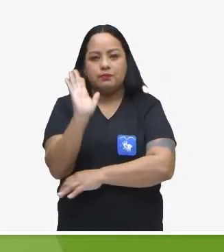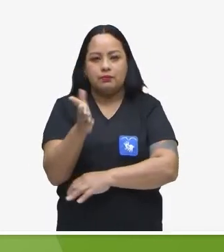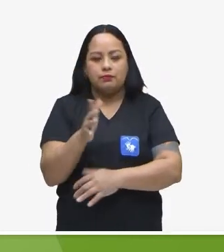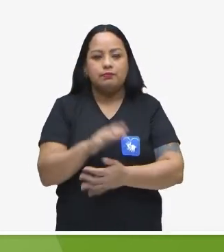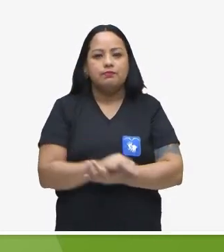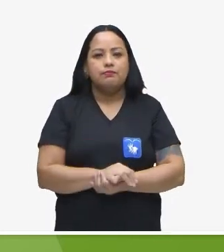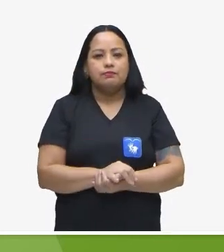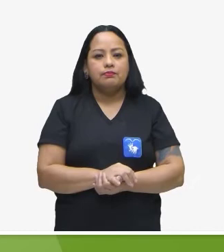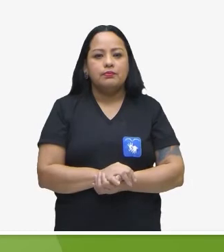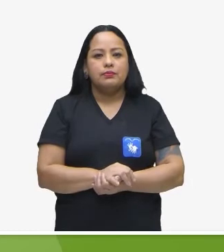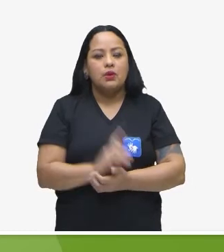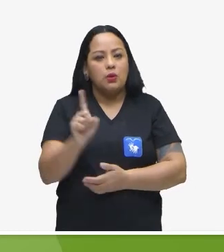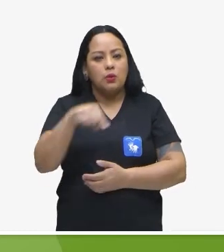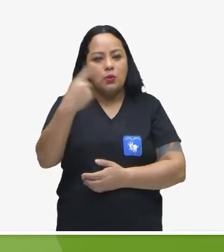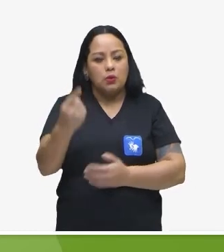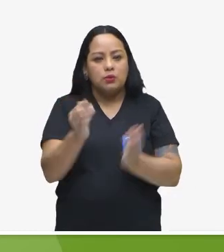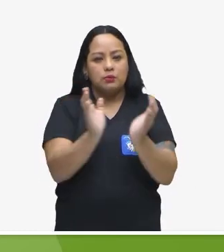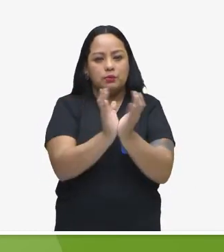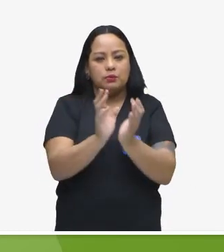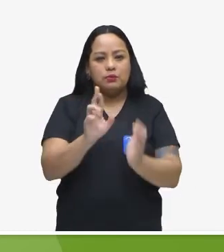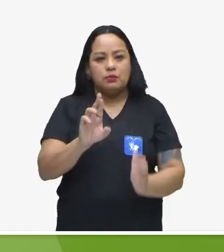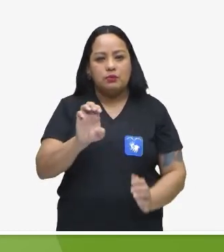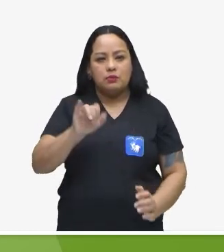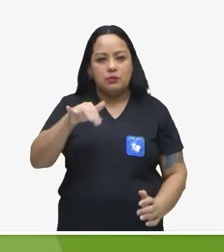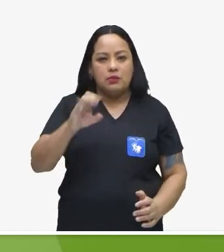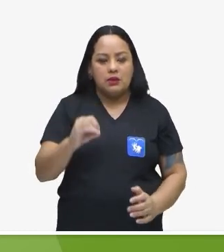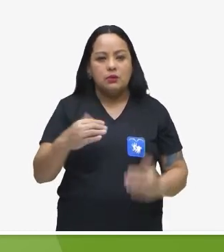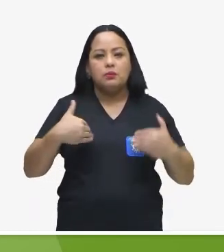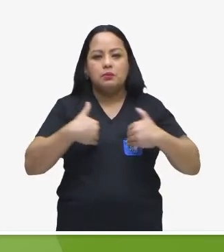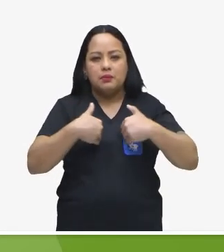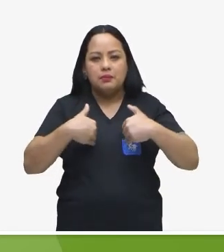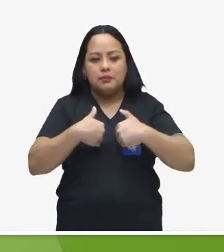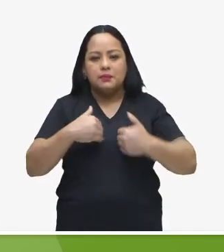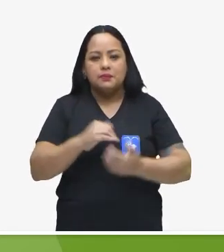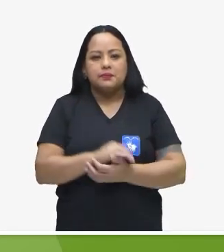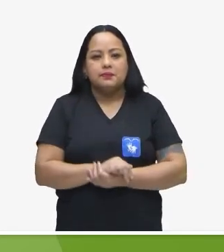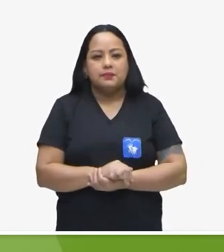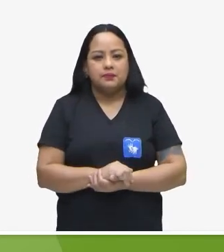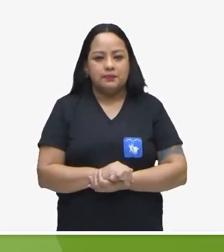aí vamos para o próximo reino, que é o reino animal.